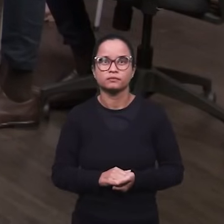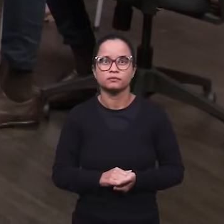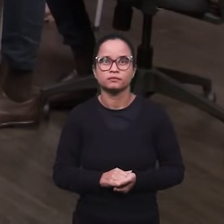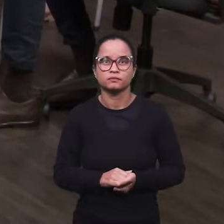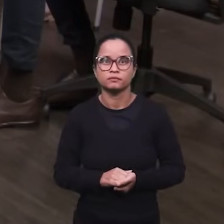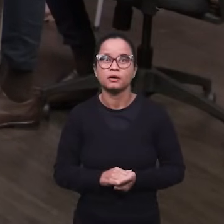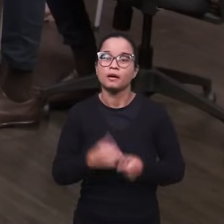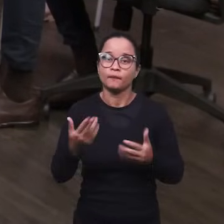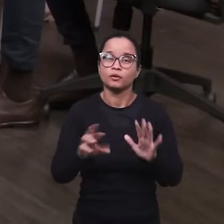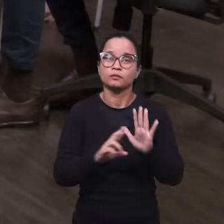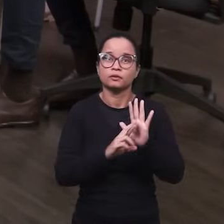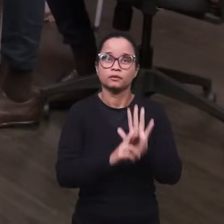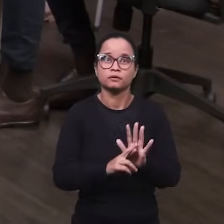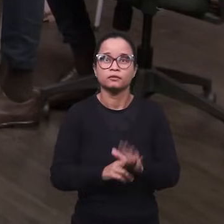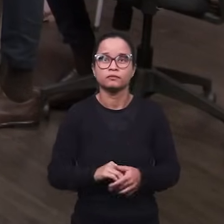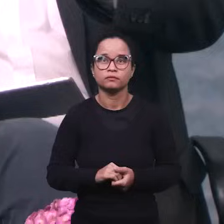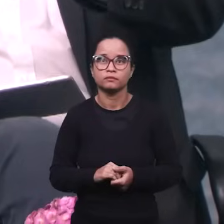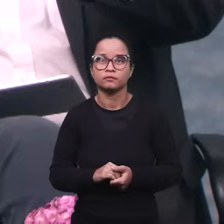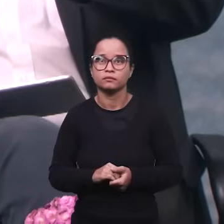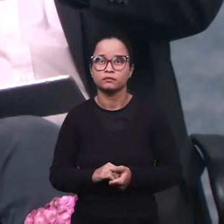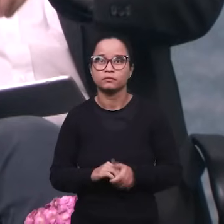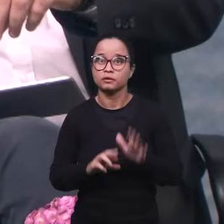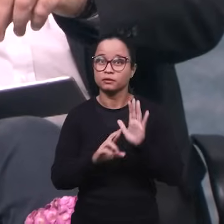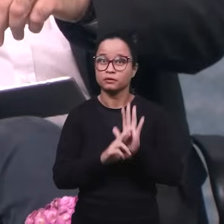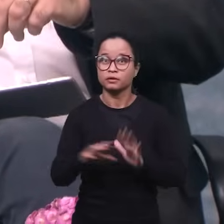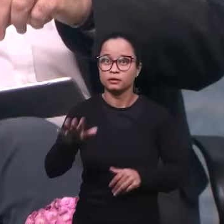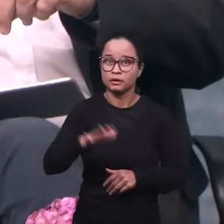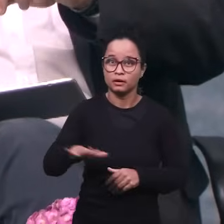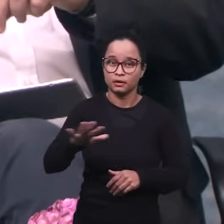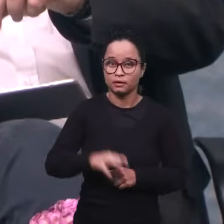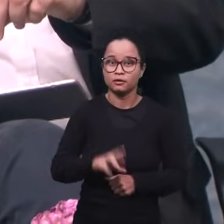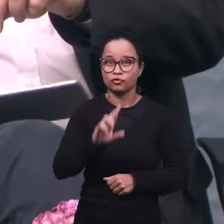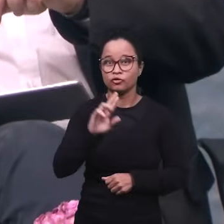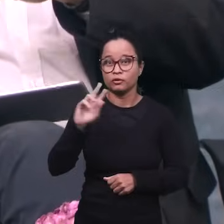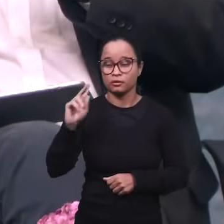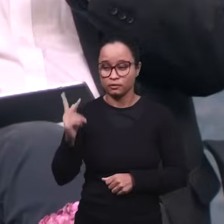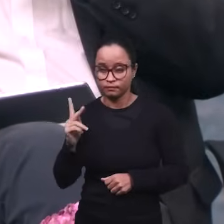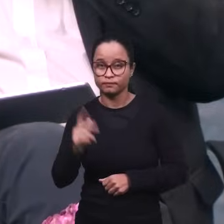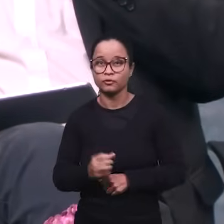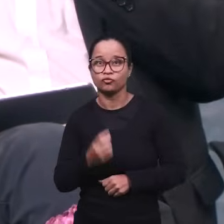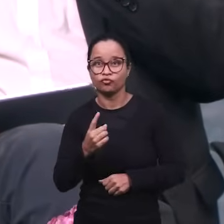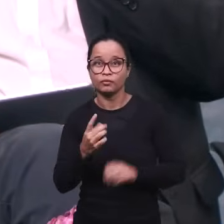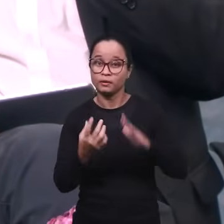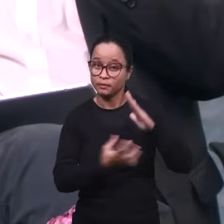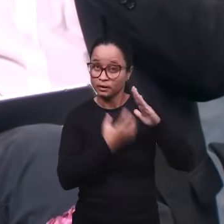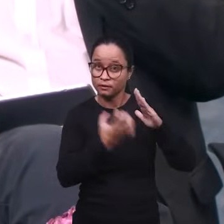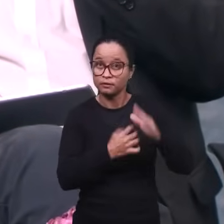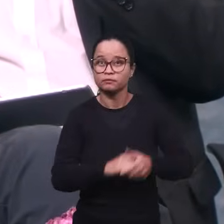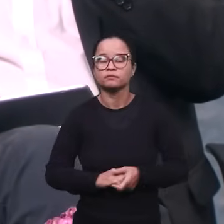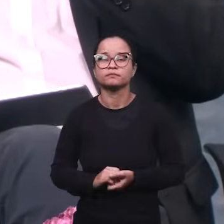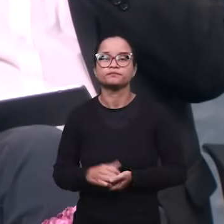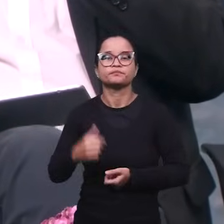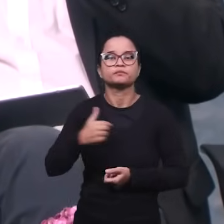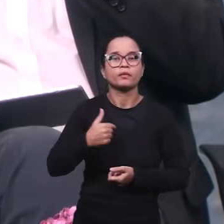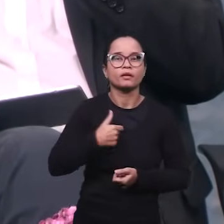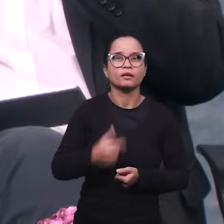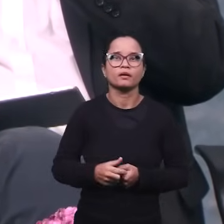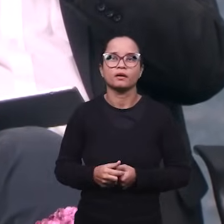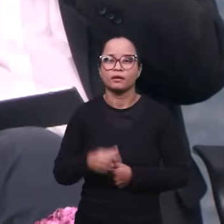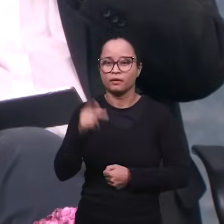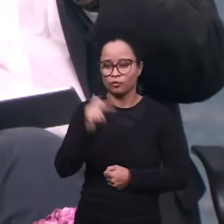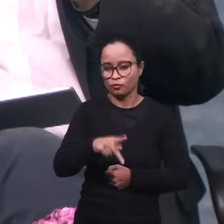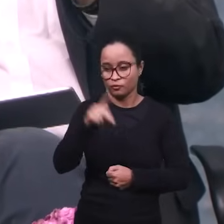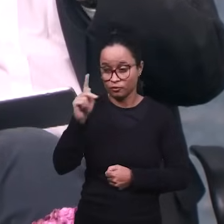pelo representante, pela pessoa do setor de recursos humanos de uma das empresas, Eu